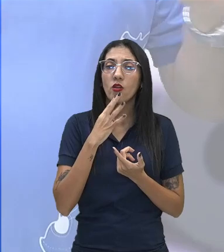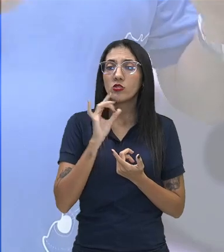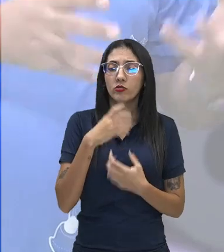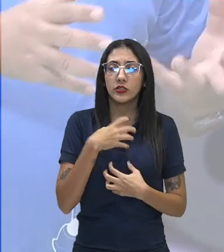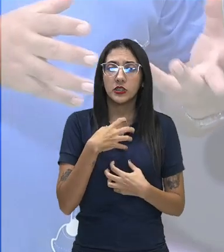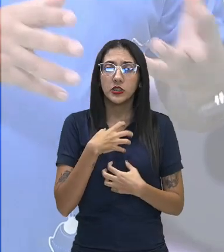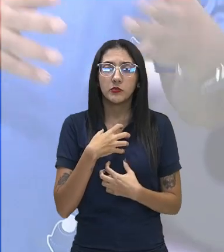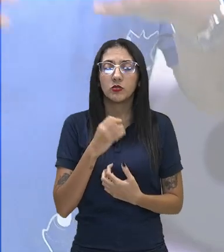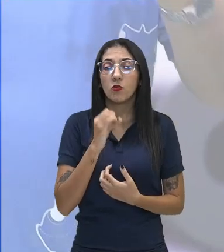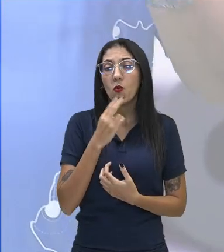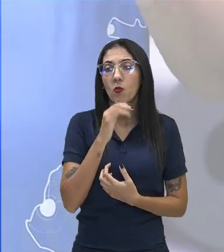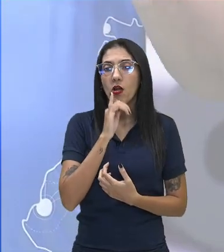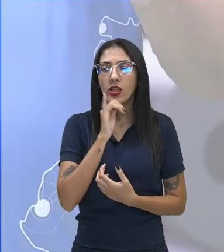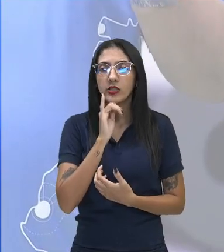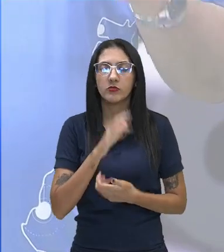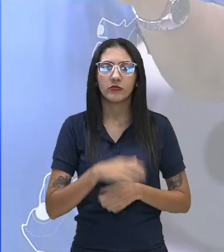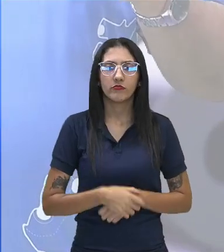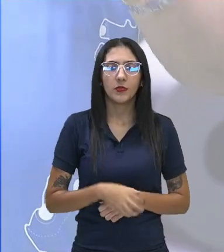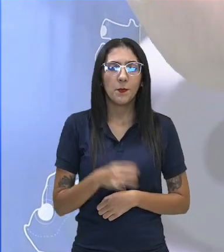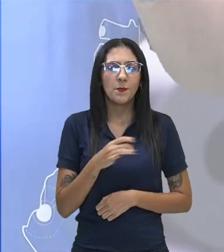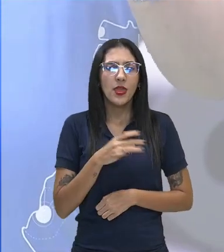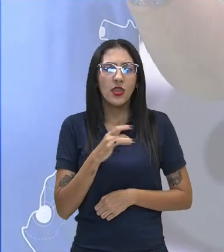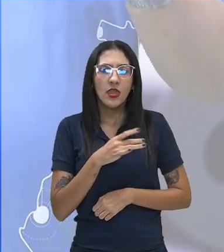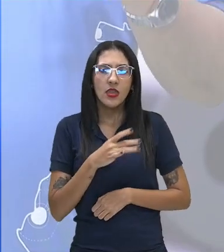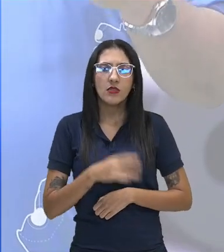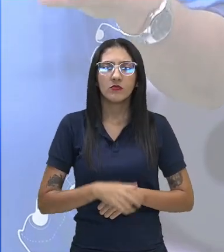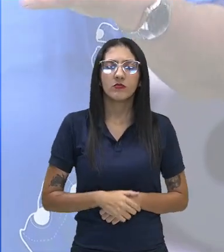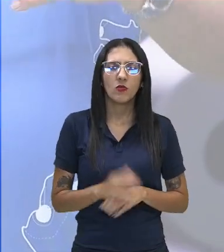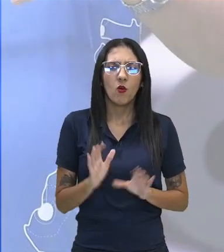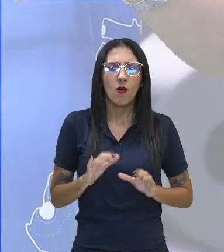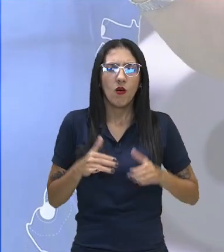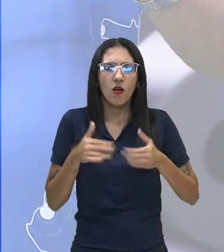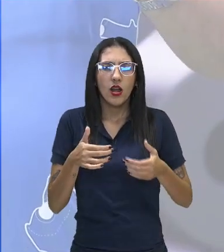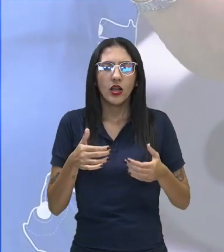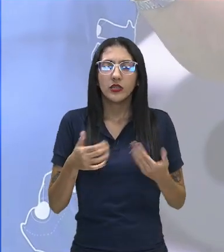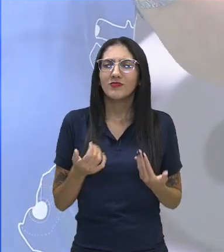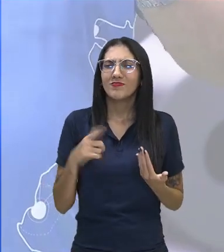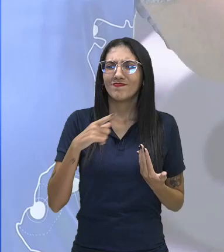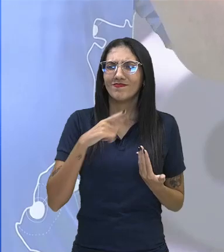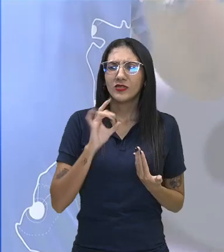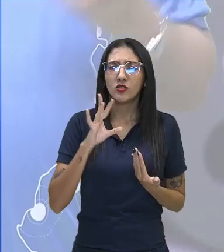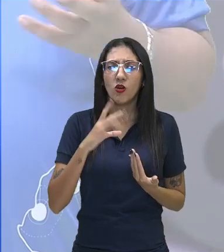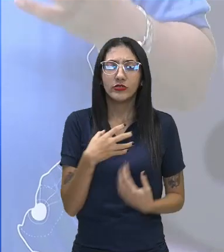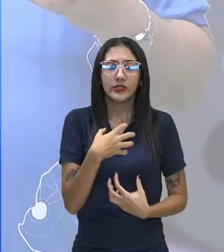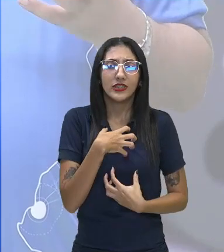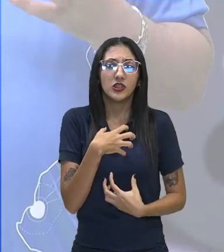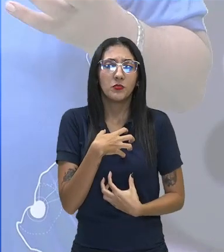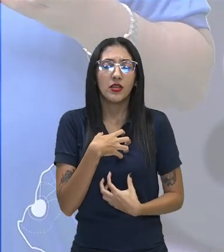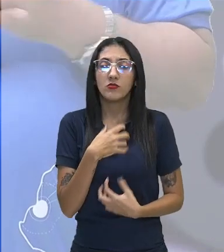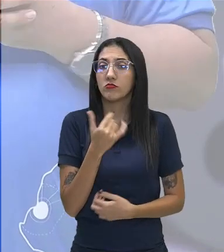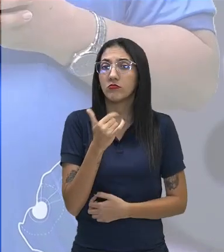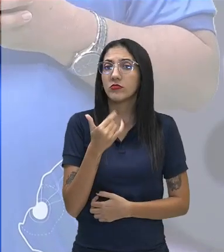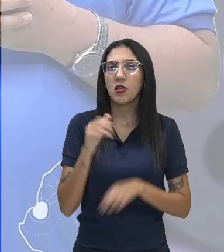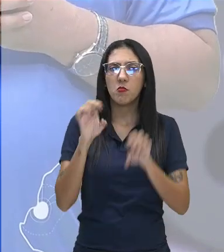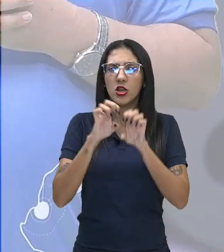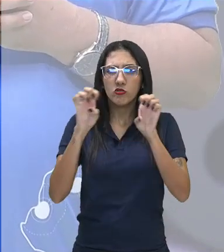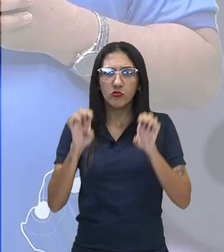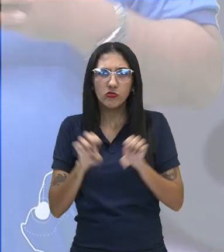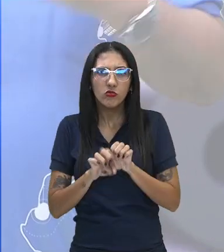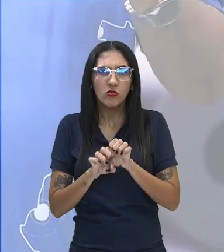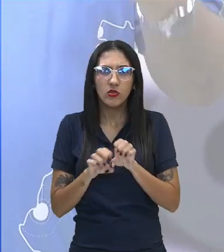medo, a coragem, são conceitos abstratos, ou seja, não há uma forma